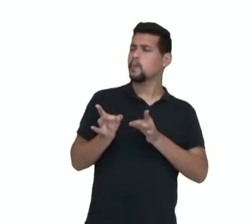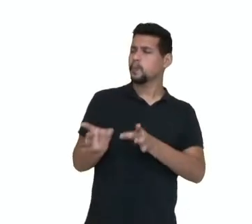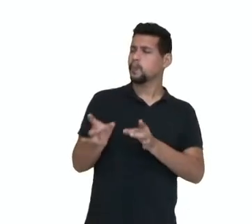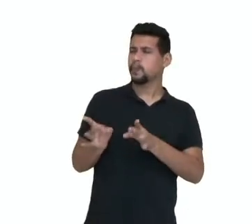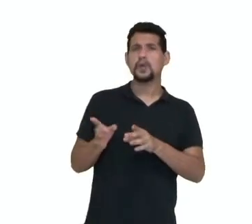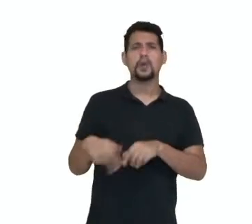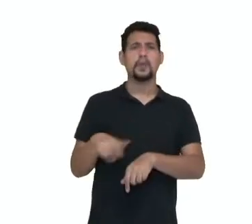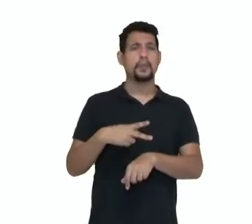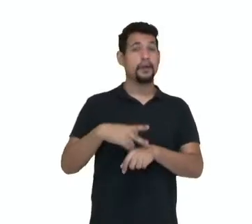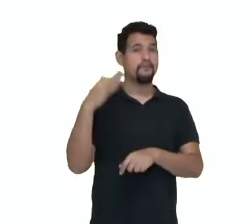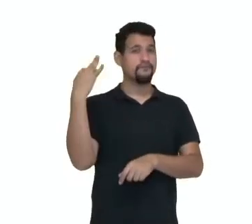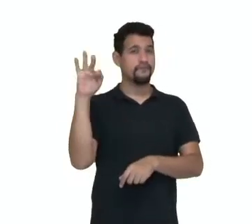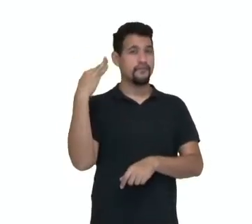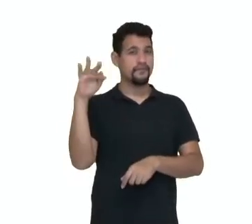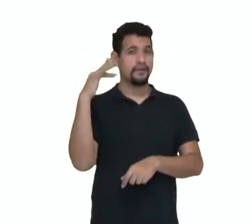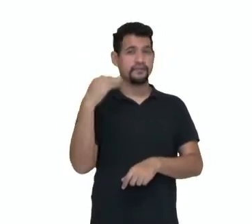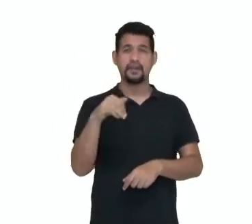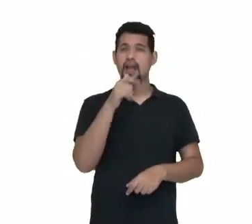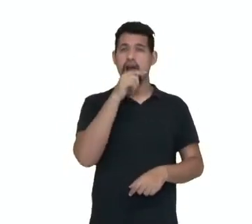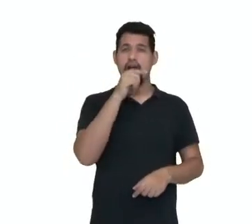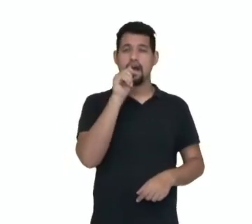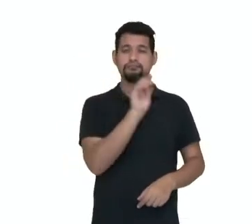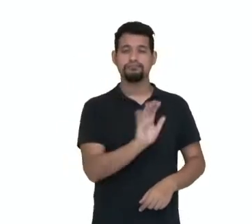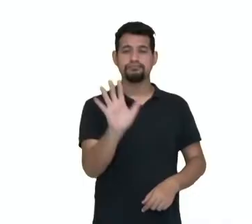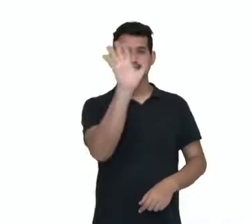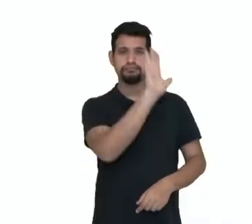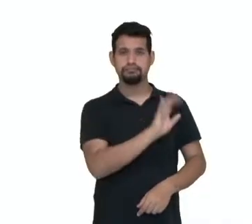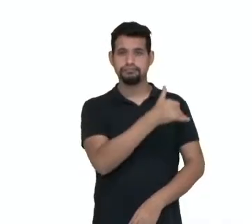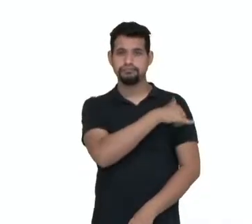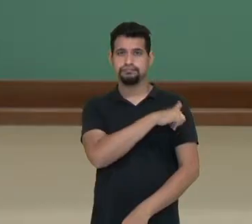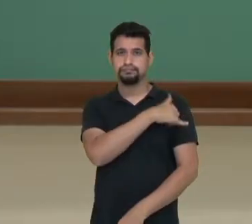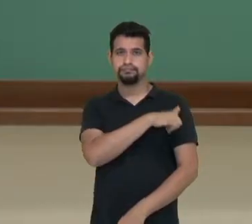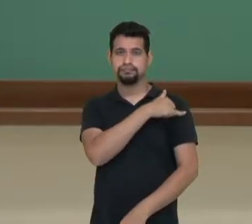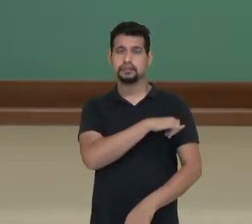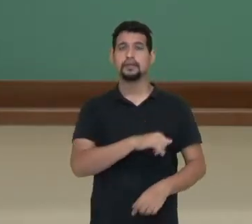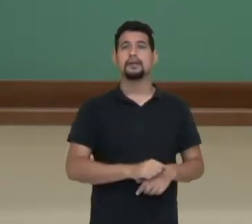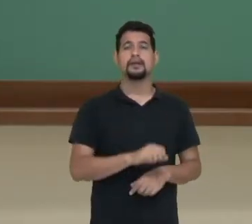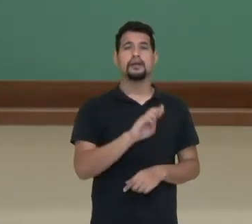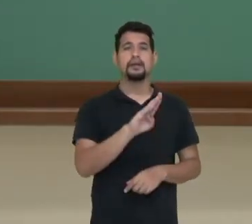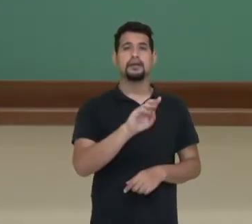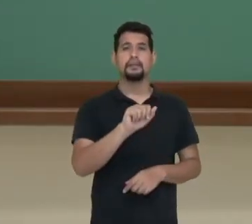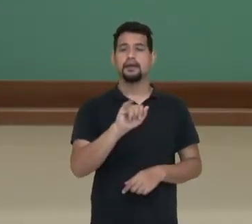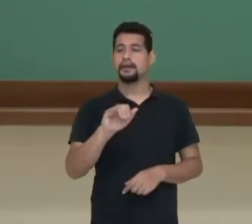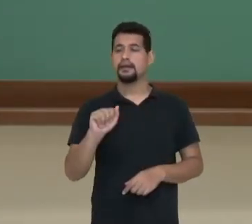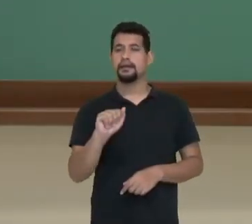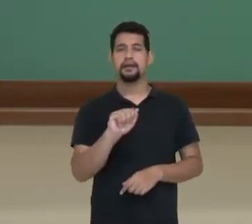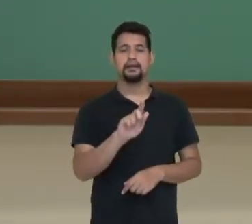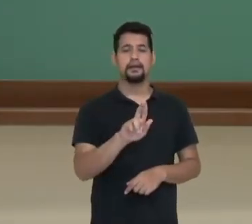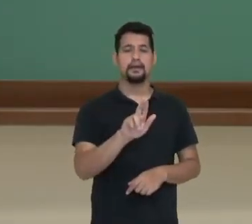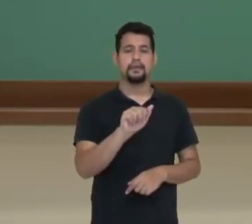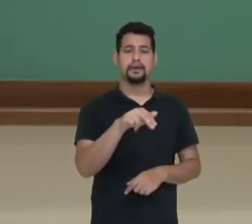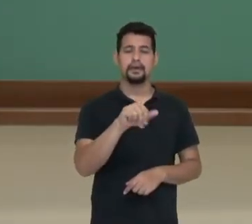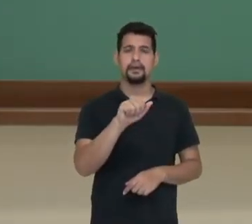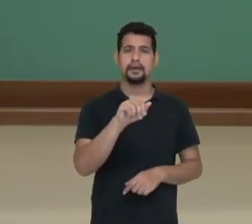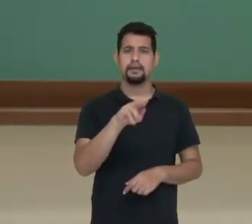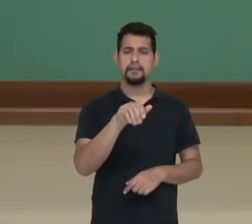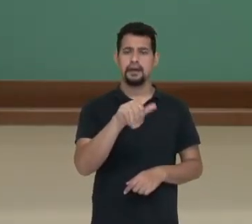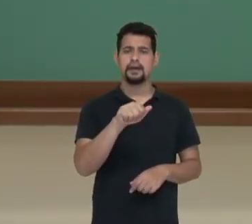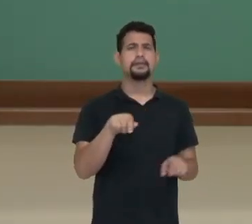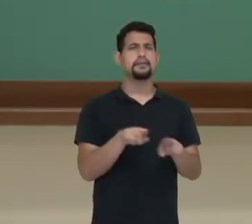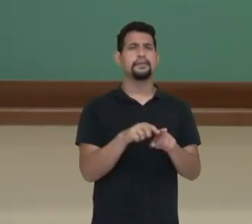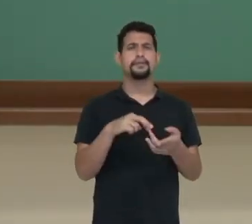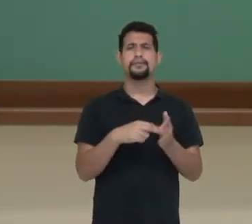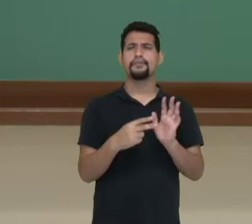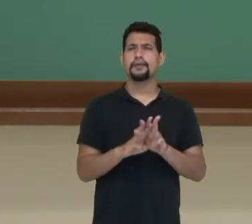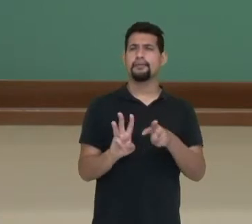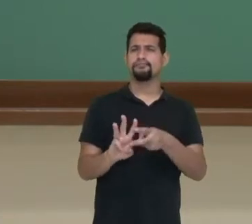Guanabara, no Rio de Janeiro, ocorreu o primeiro combate com embarcações, sendo que essas eram embarcações